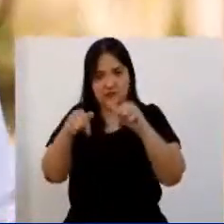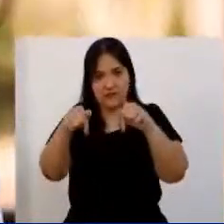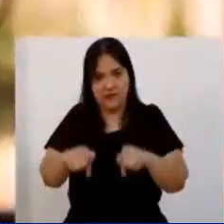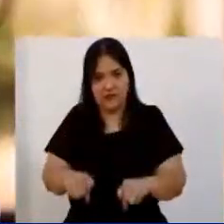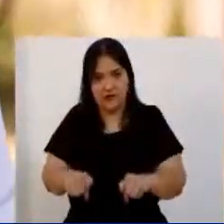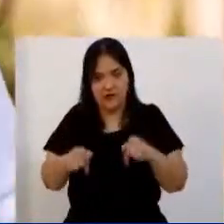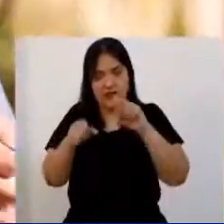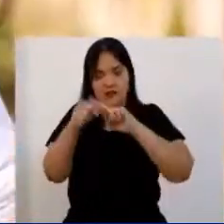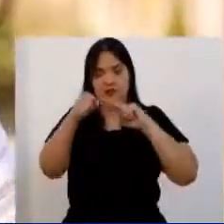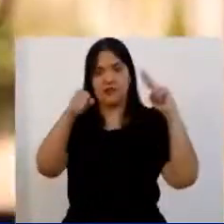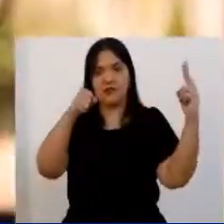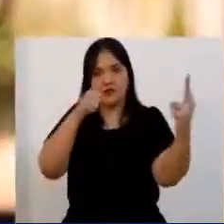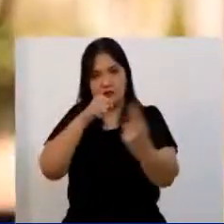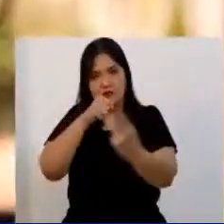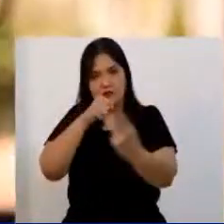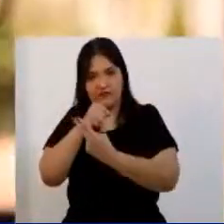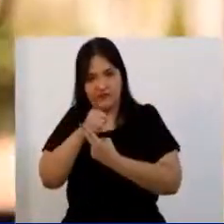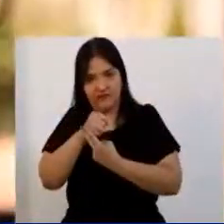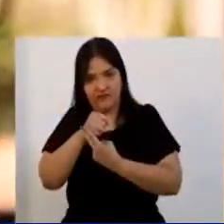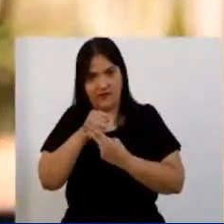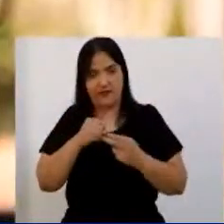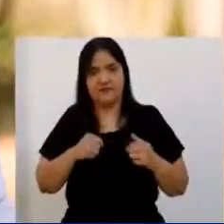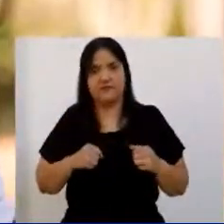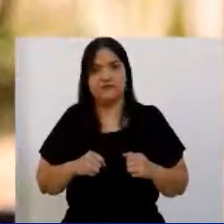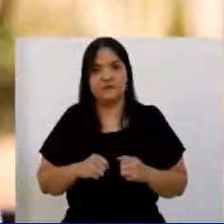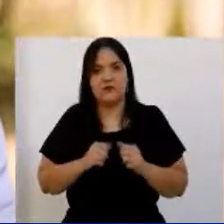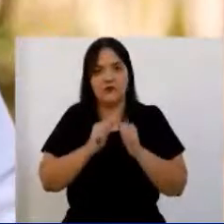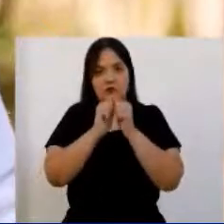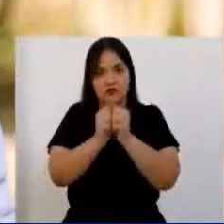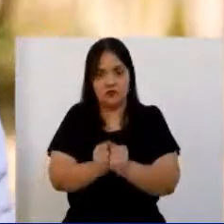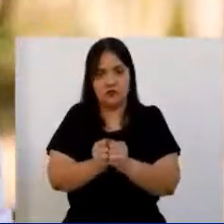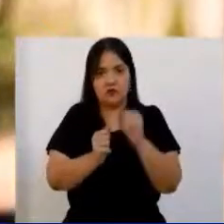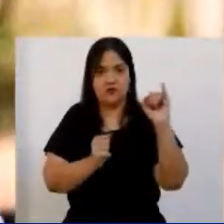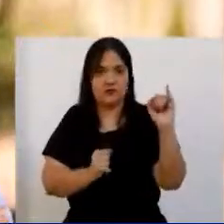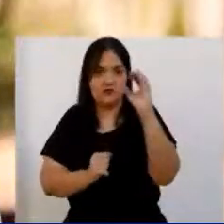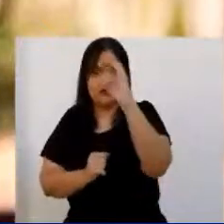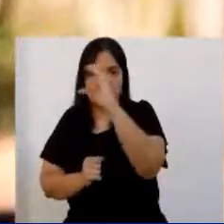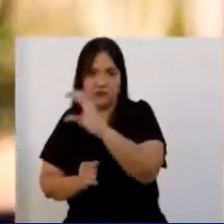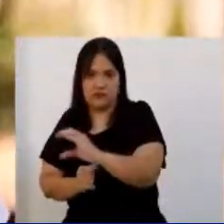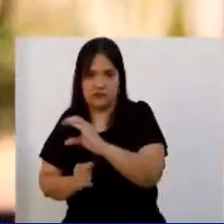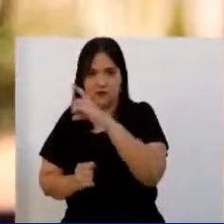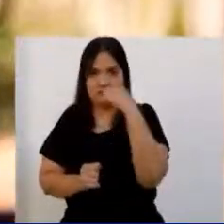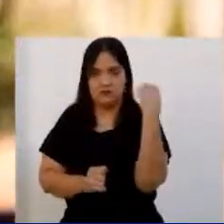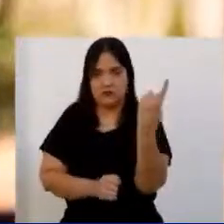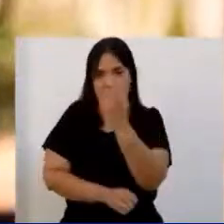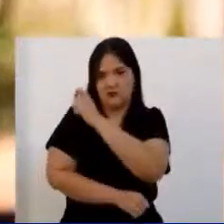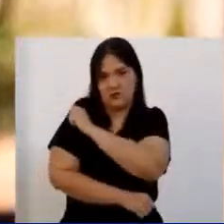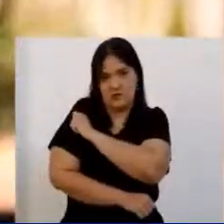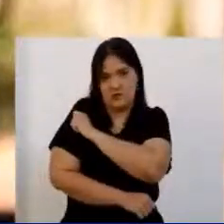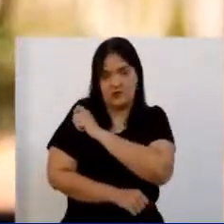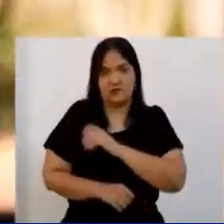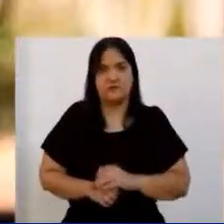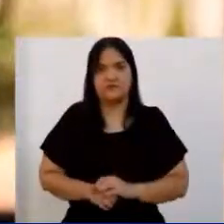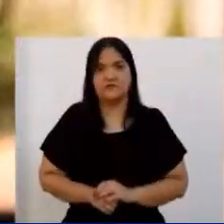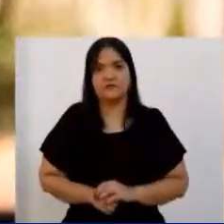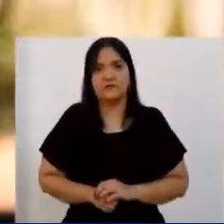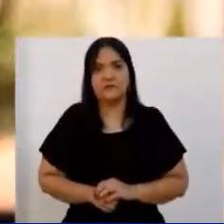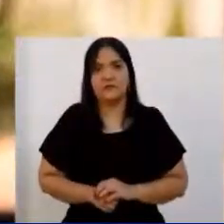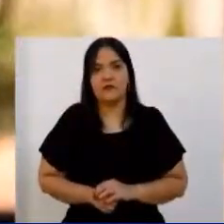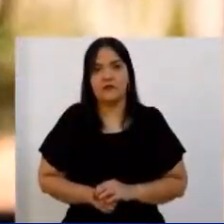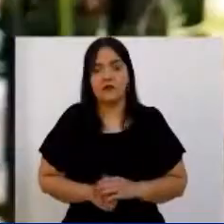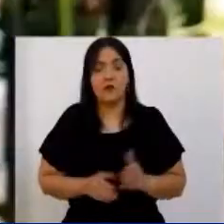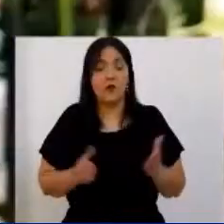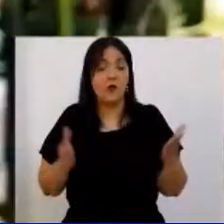né, essas universidades e outras os trabalhos que são desenvolvidos aqui na iniciação científica pelos nossos